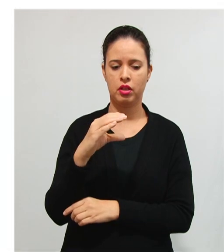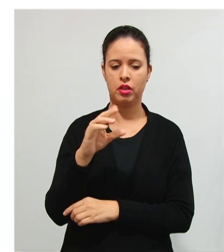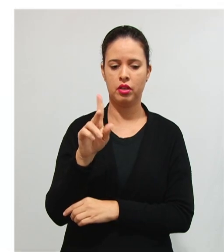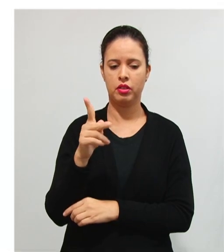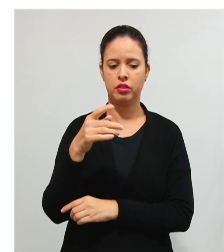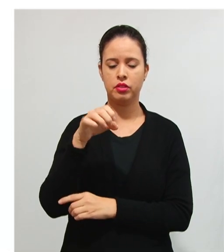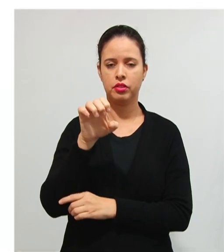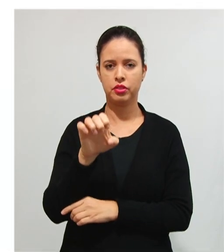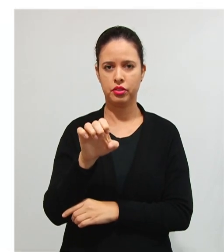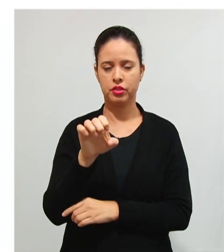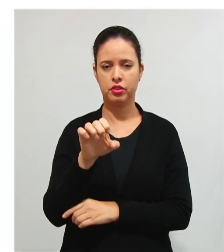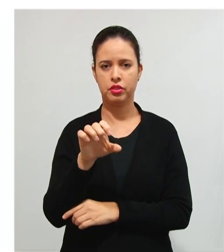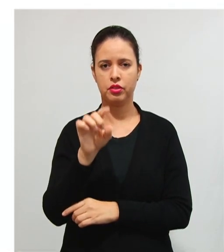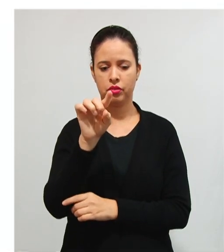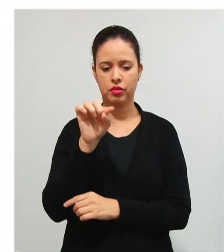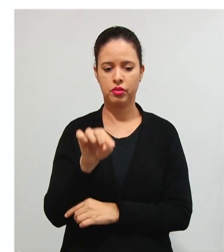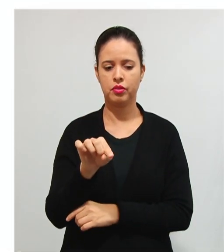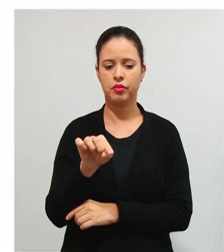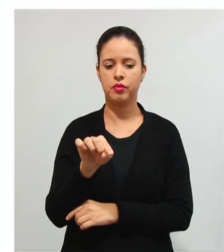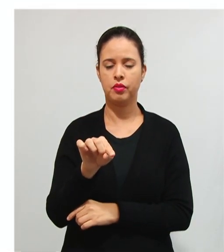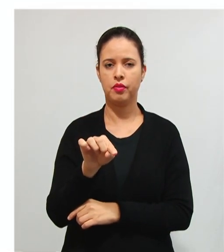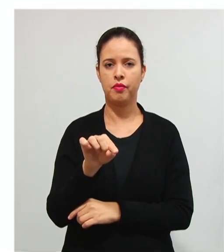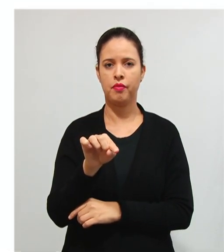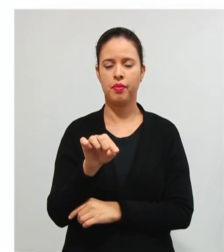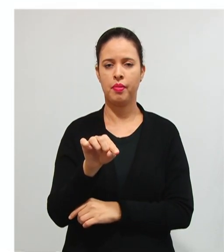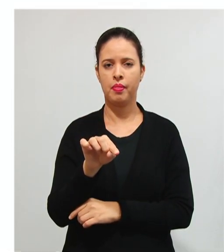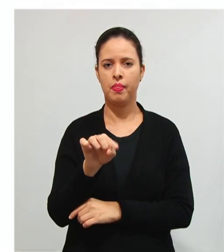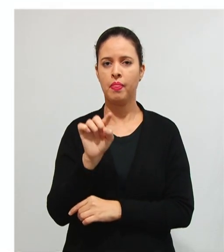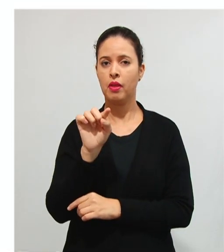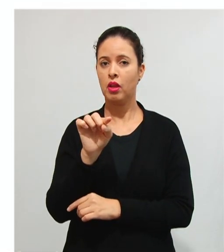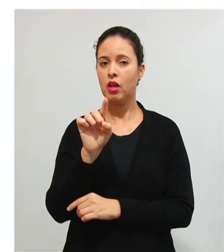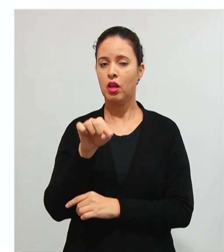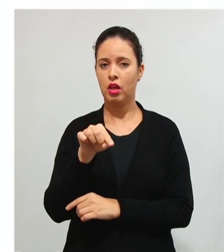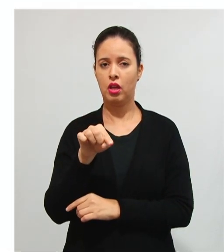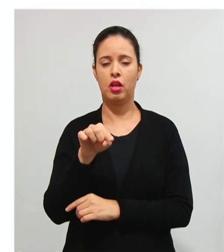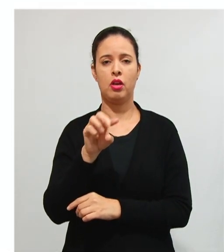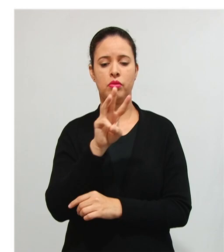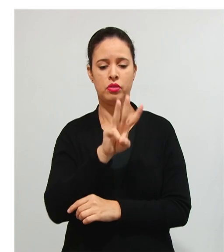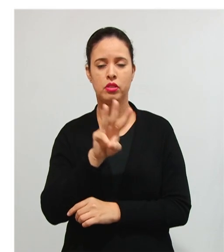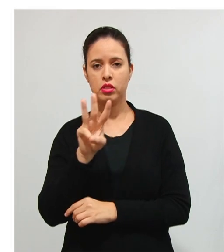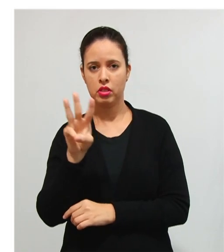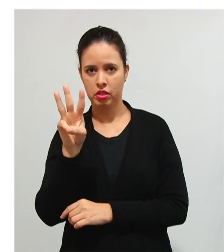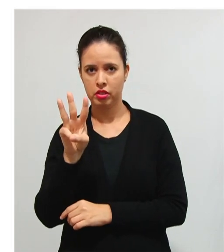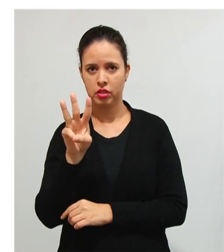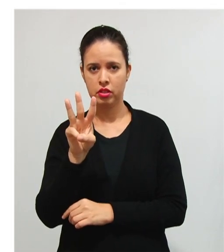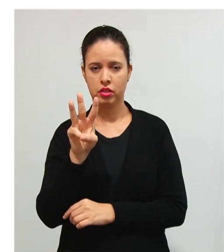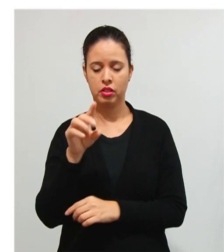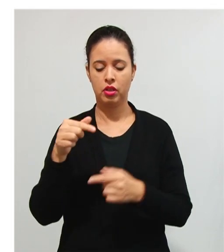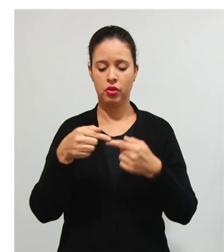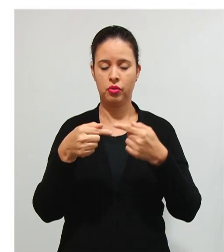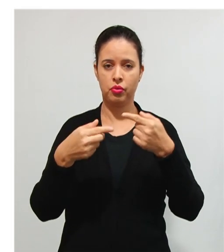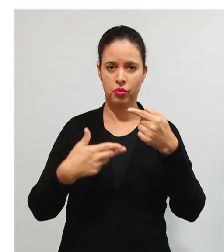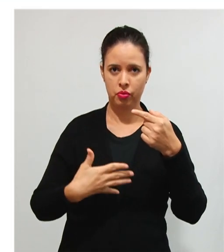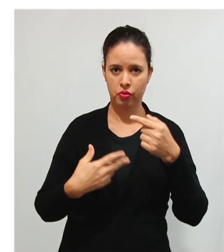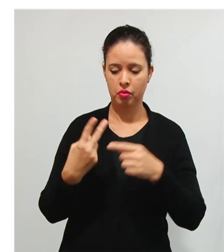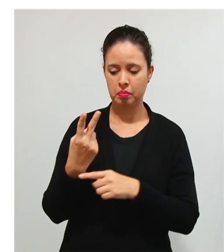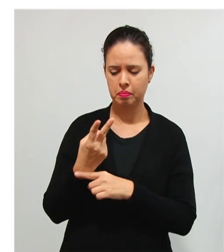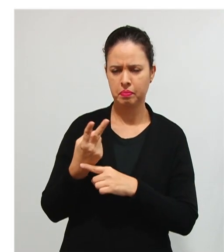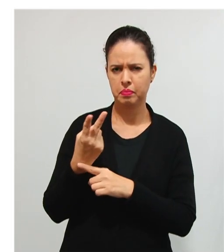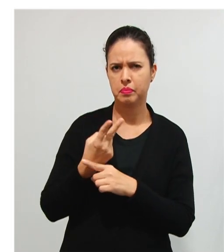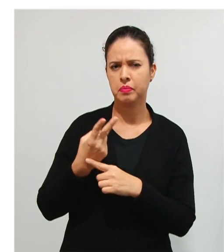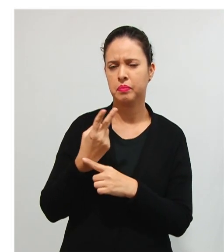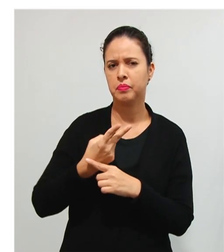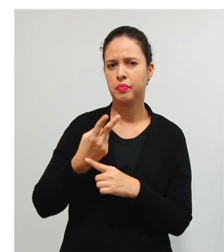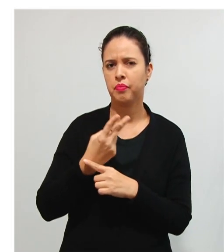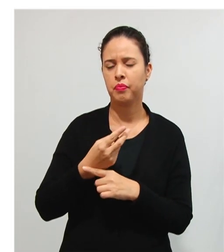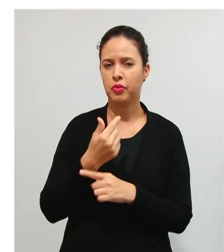inserir logo na frente o link que você está consultando. Que o Google vai lá naquele site, vai verificar